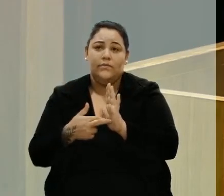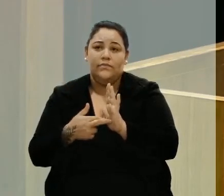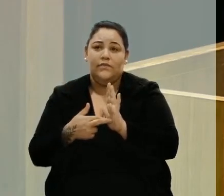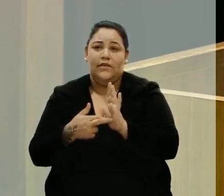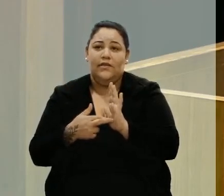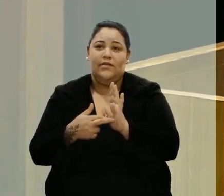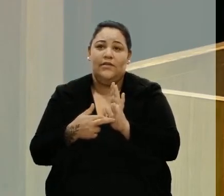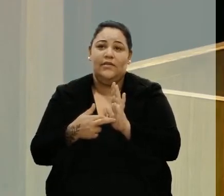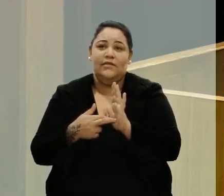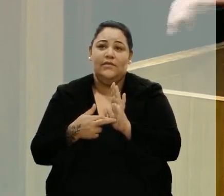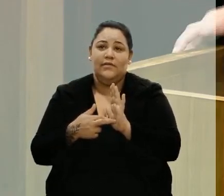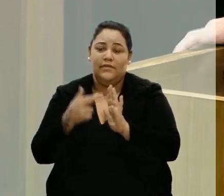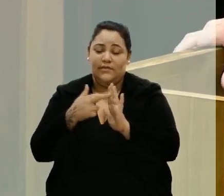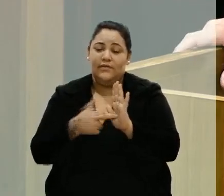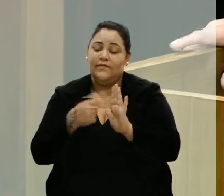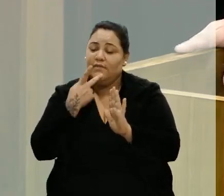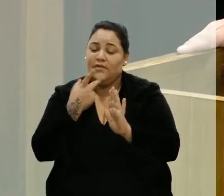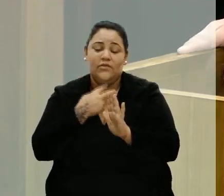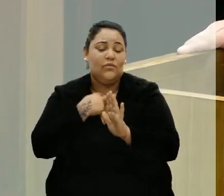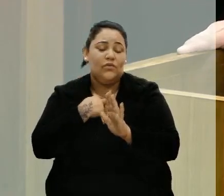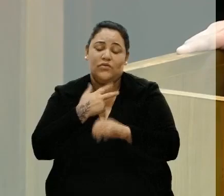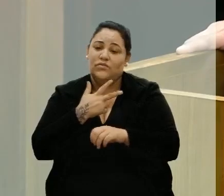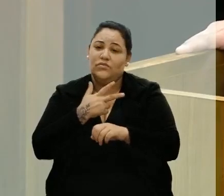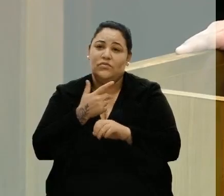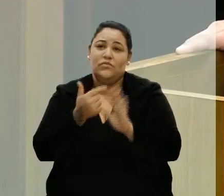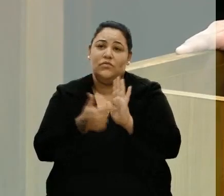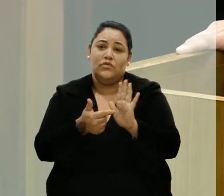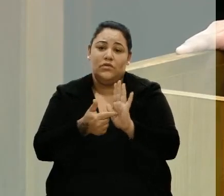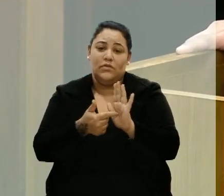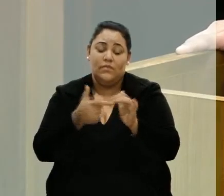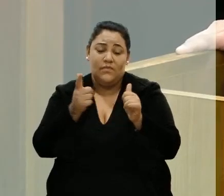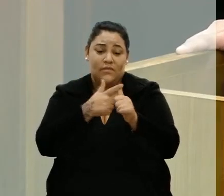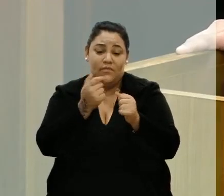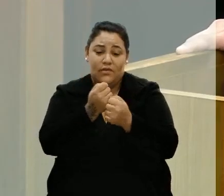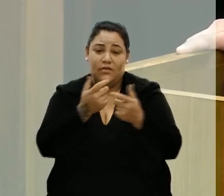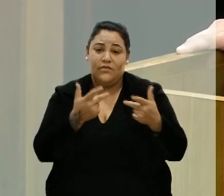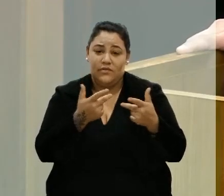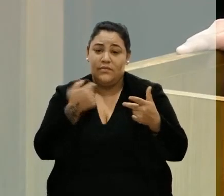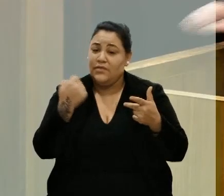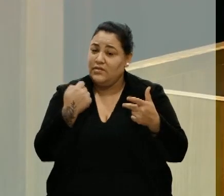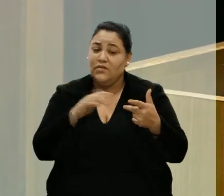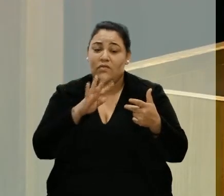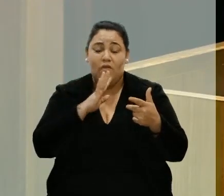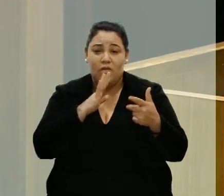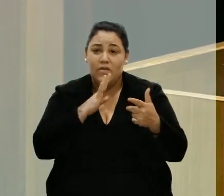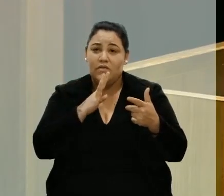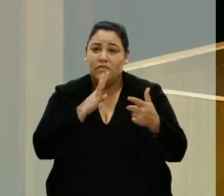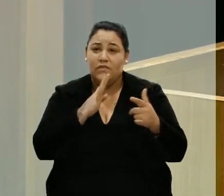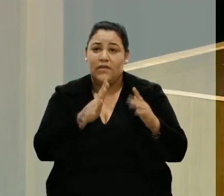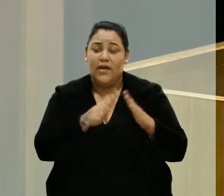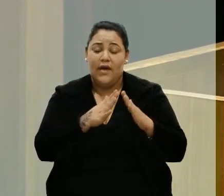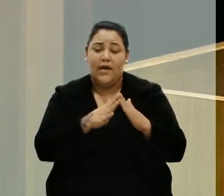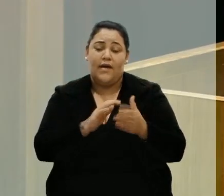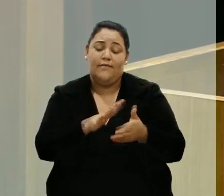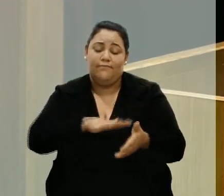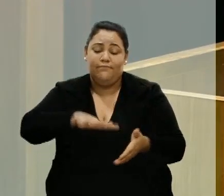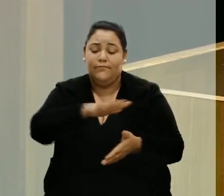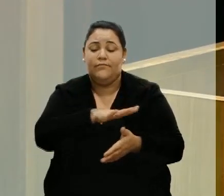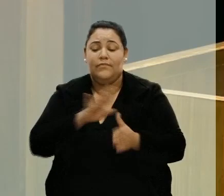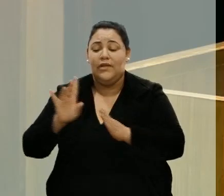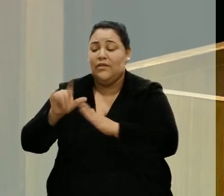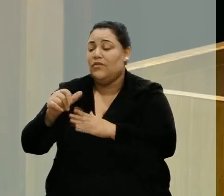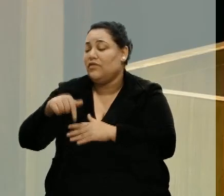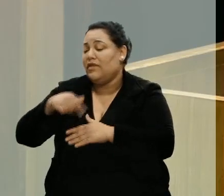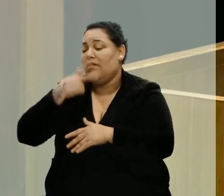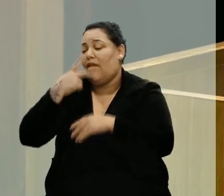Então, primeiro passo, vereadora Rose, temos que conhecer a área para depois vir aqui com